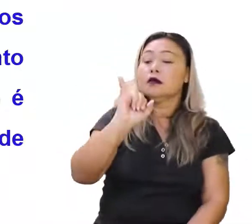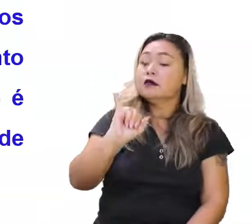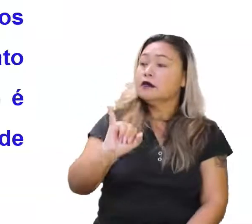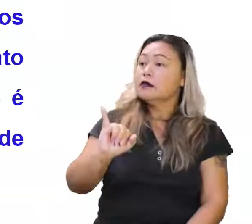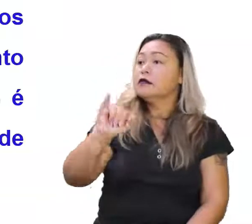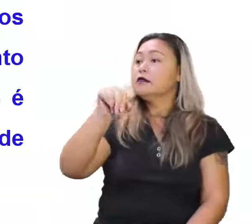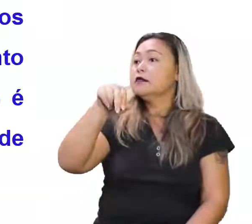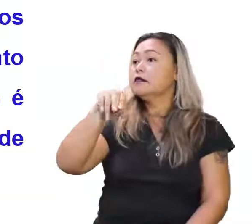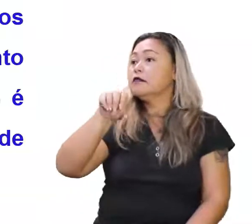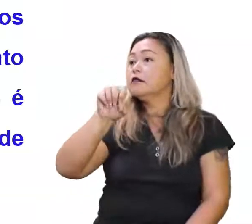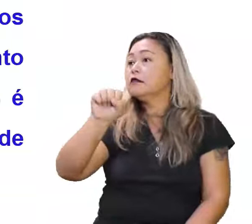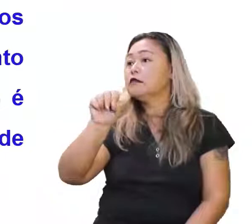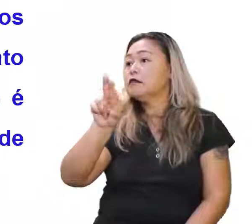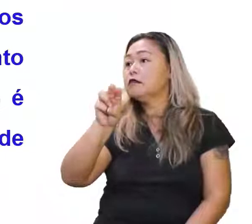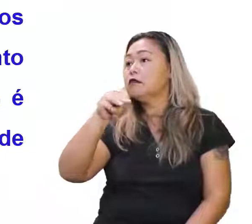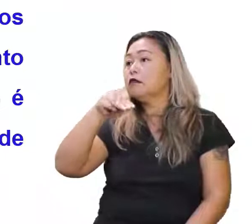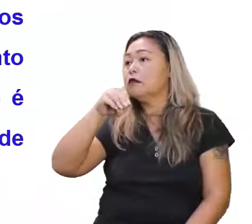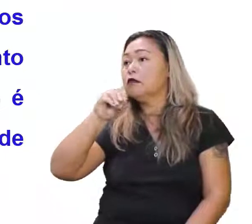fonte de insumo,